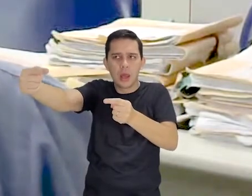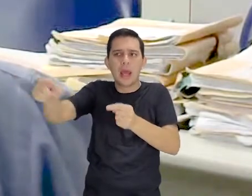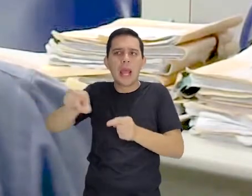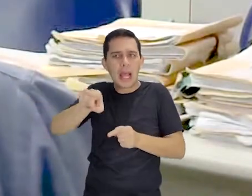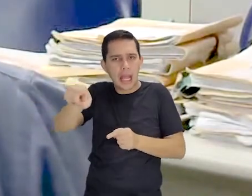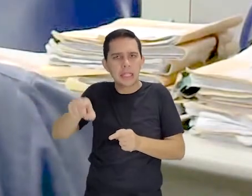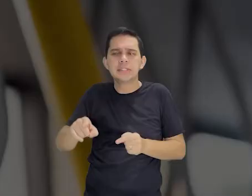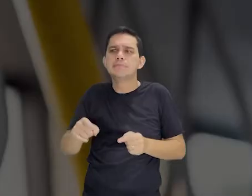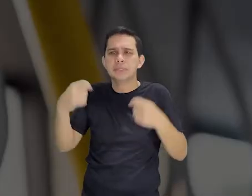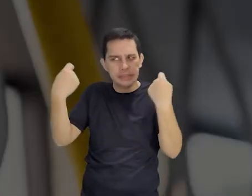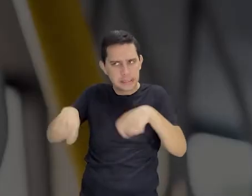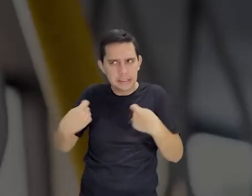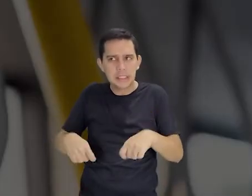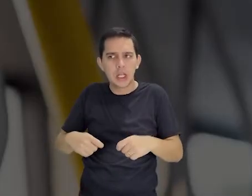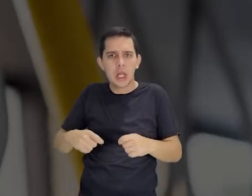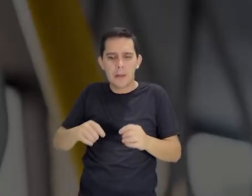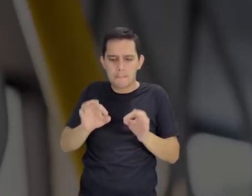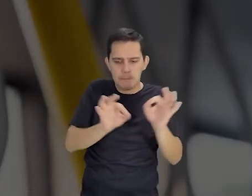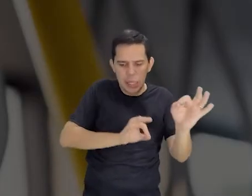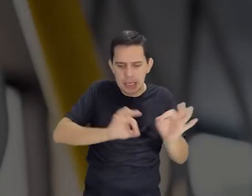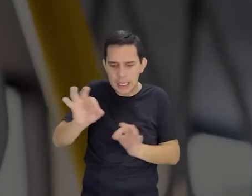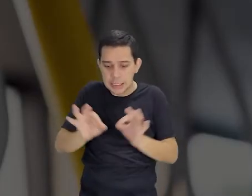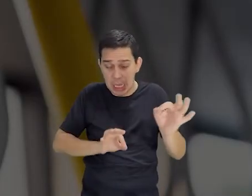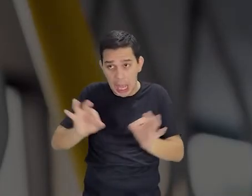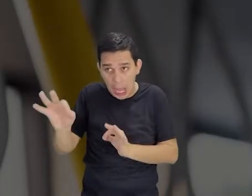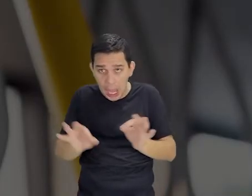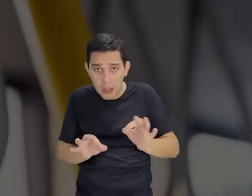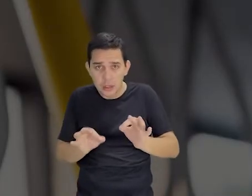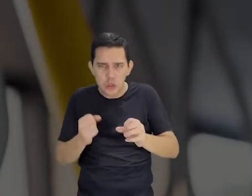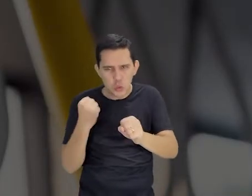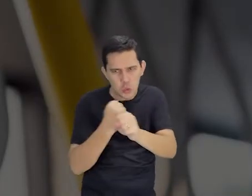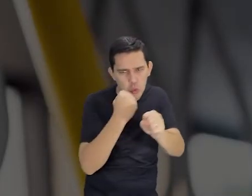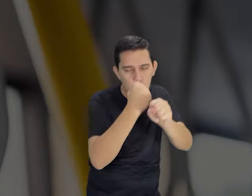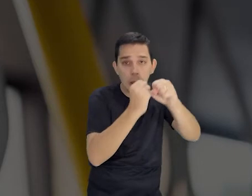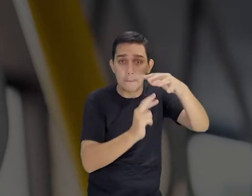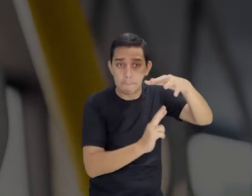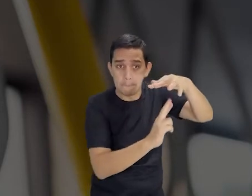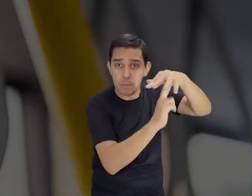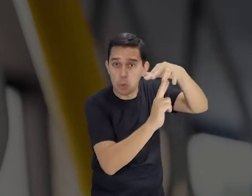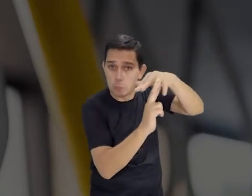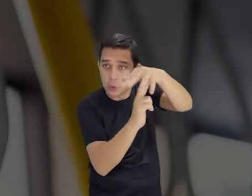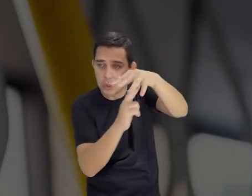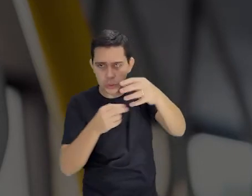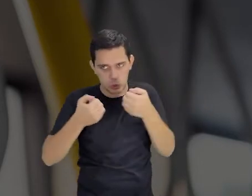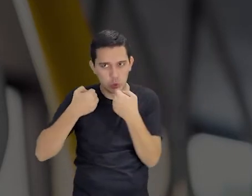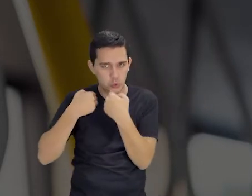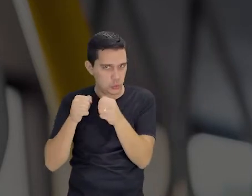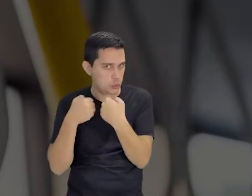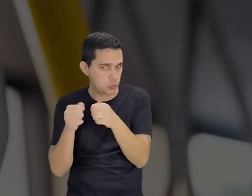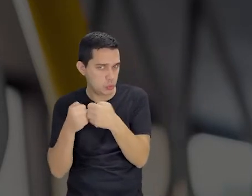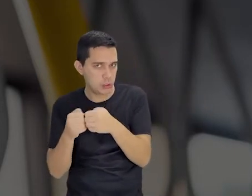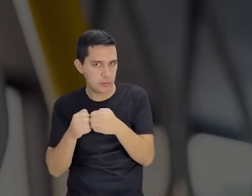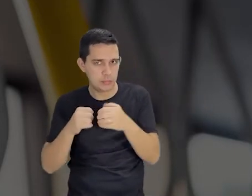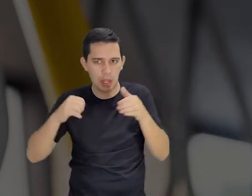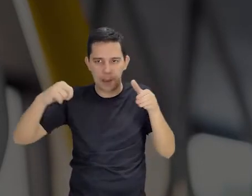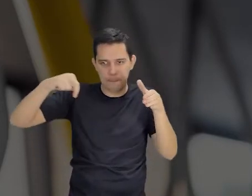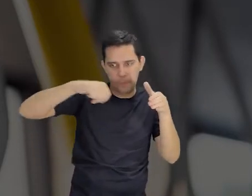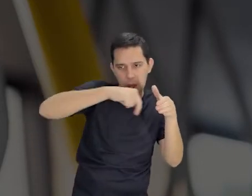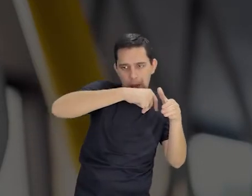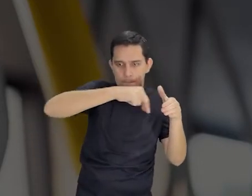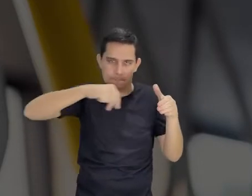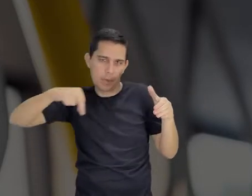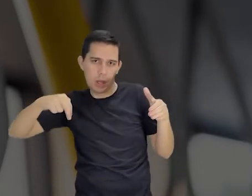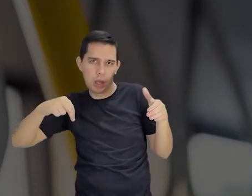e, posteriormente, executar obras de construção de abrigos em pontos de embarque e desembarque de passageiros, né, de ônibus,